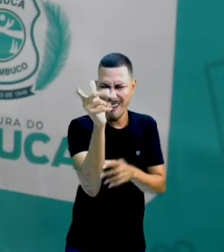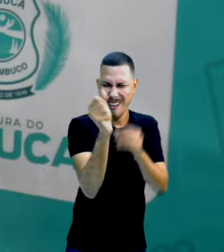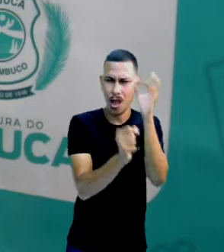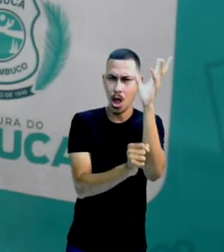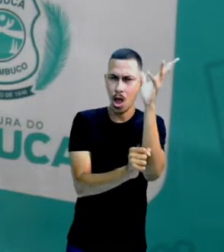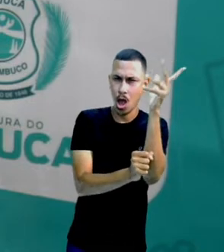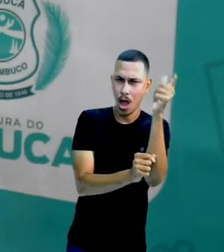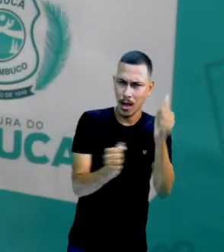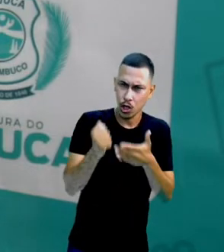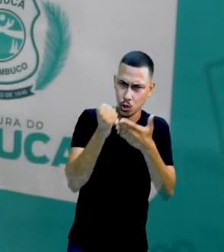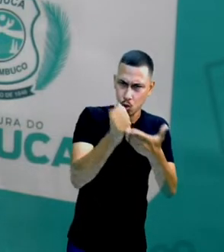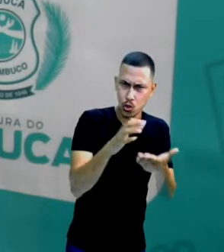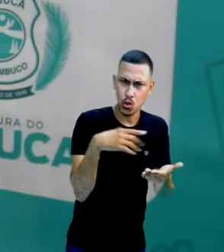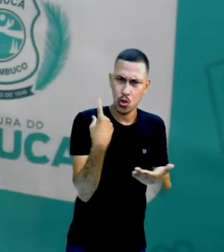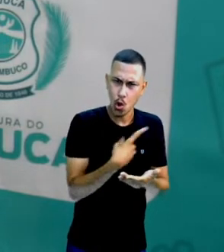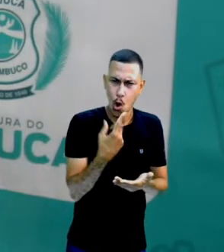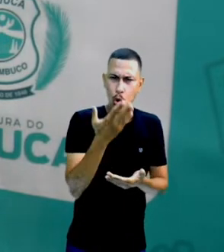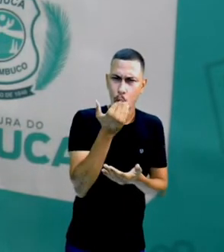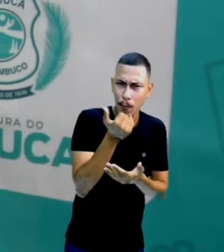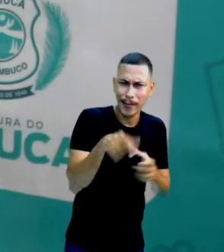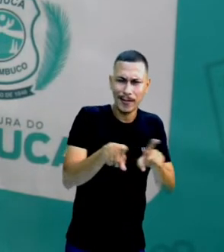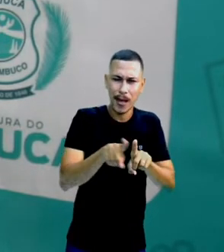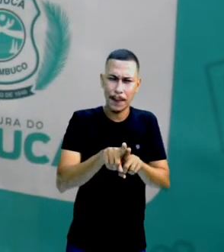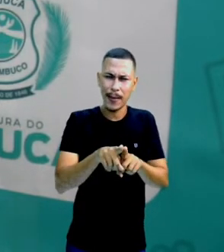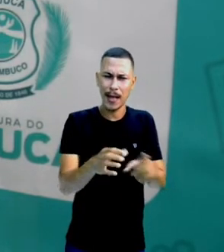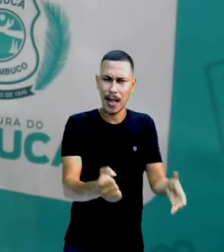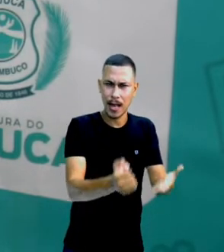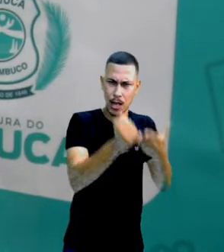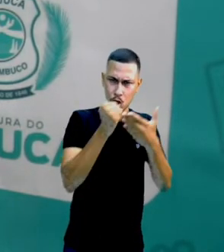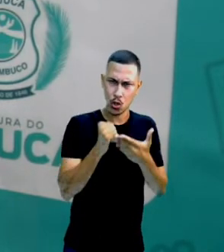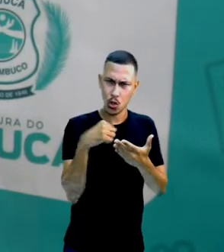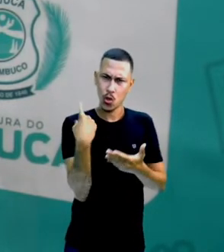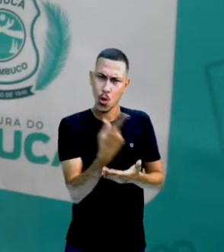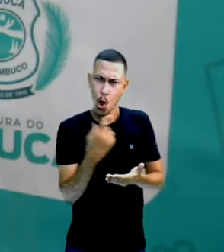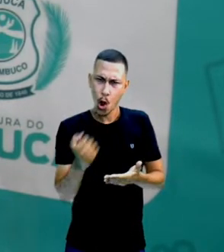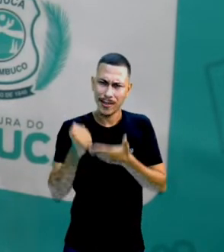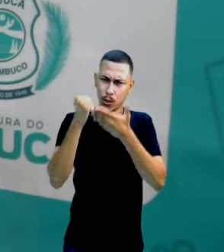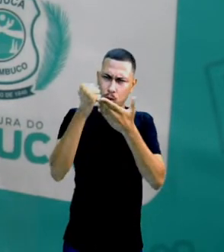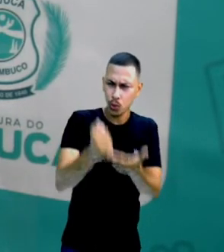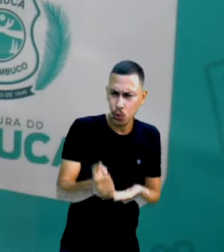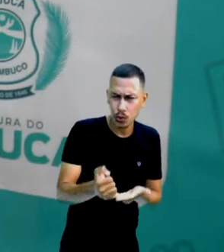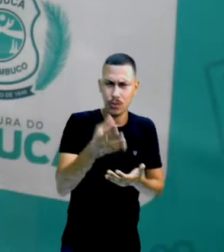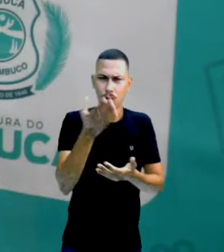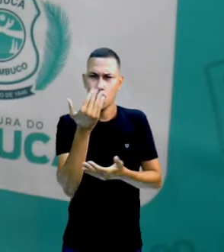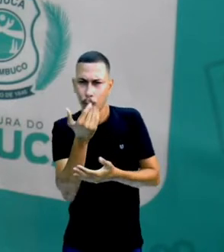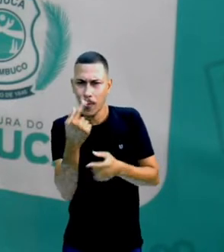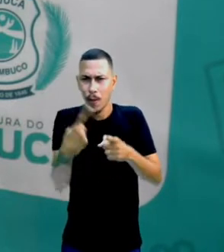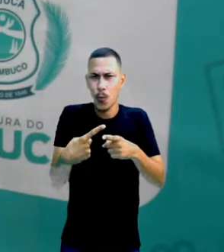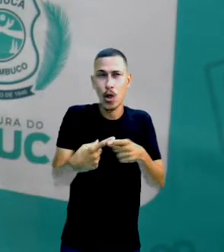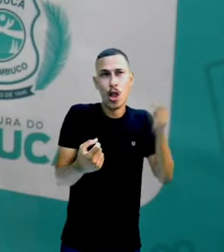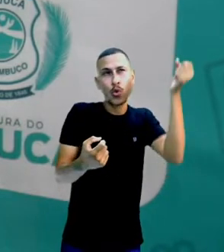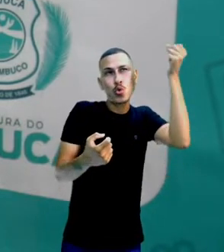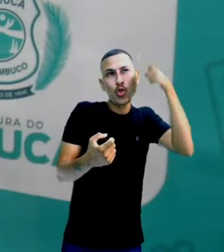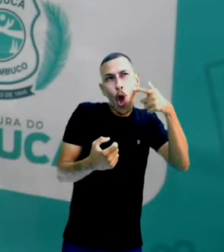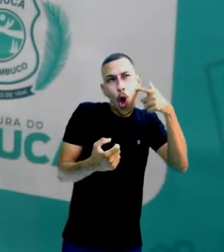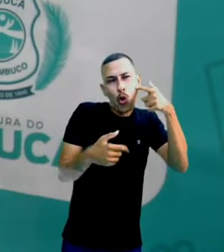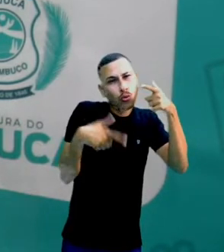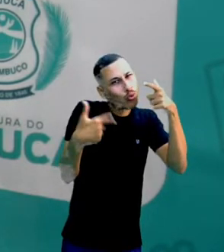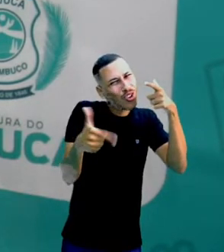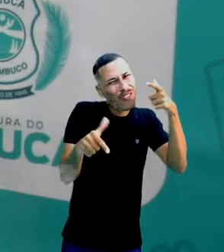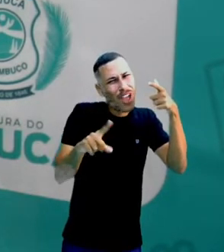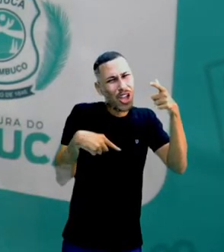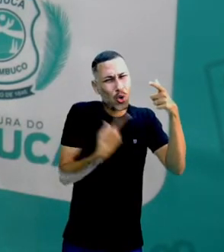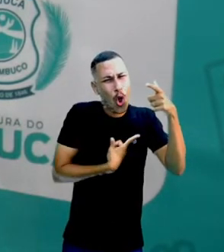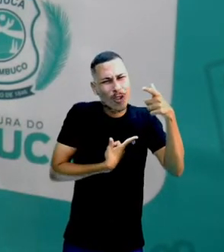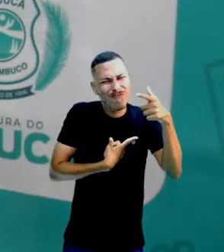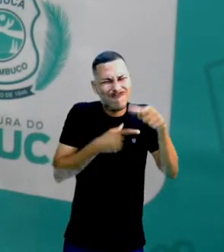isso? E que também nos ajuda a viver, porque sem o Sol a gente fica doente, sabia? Porque o